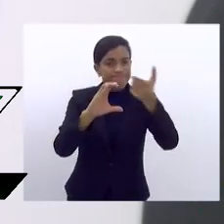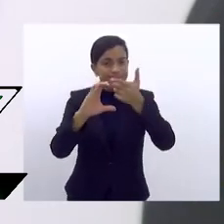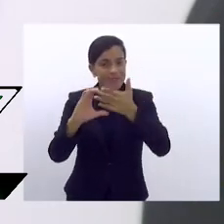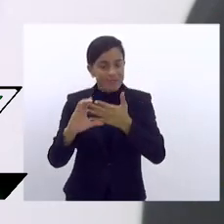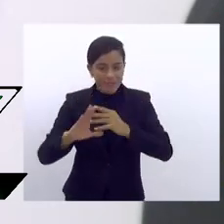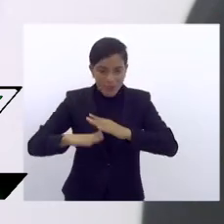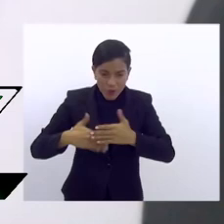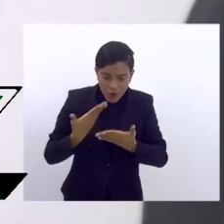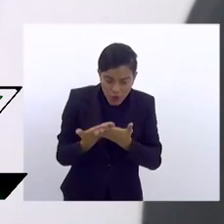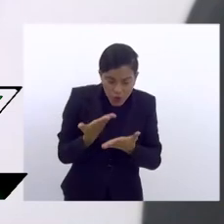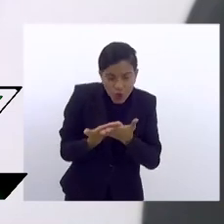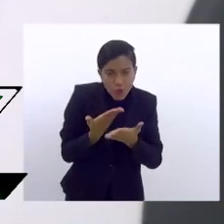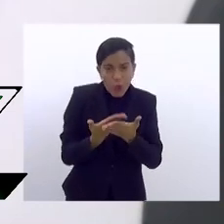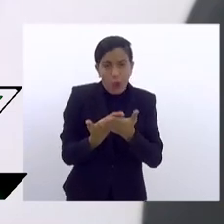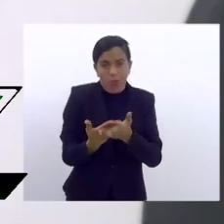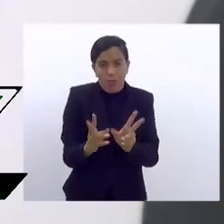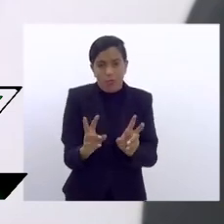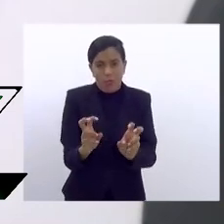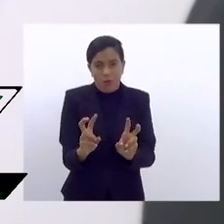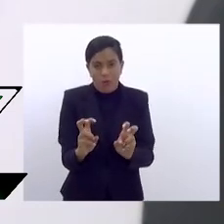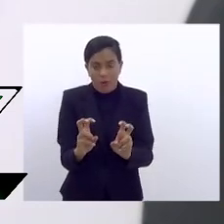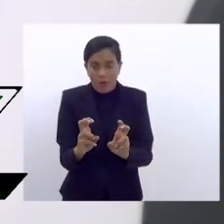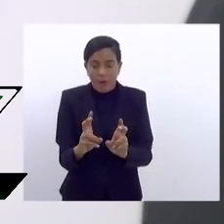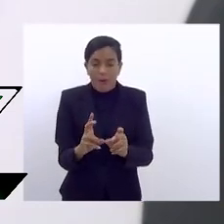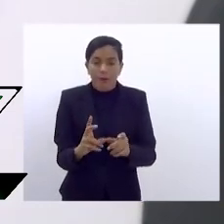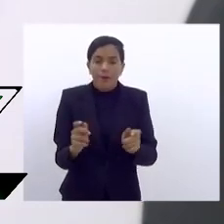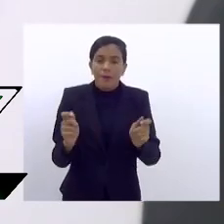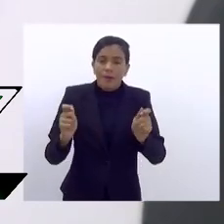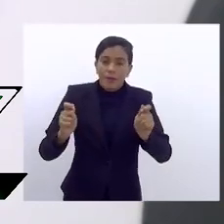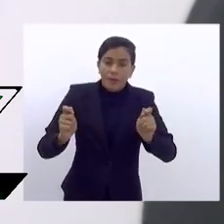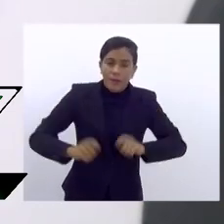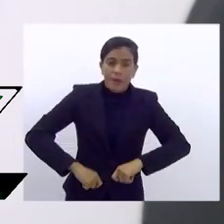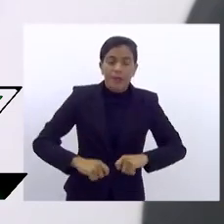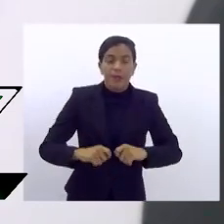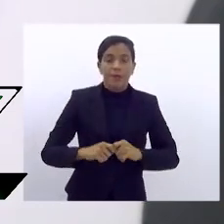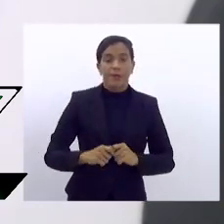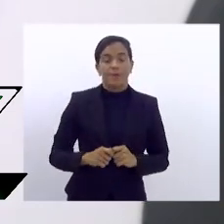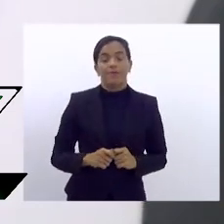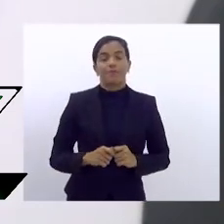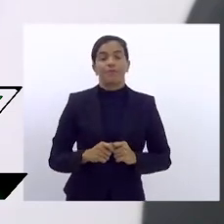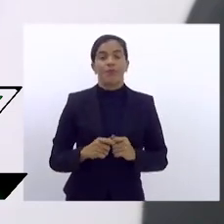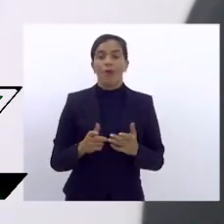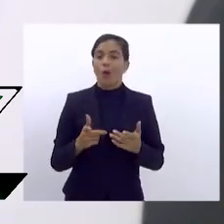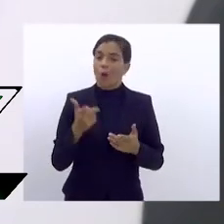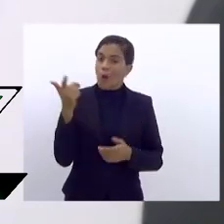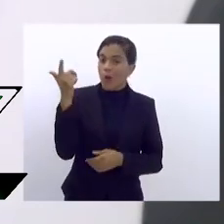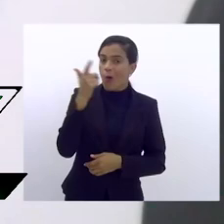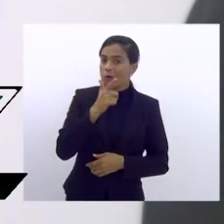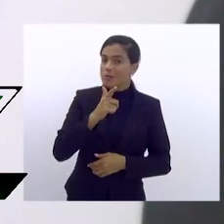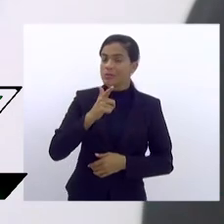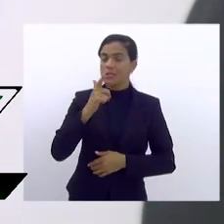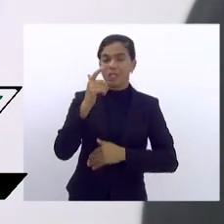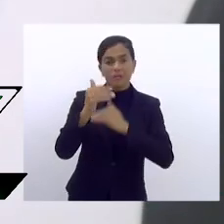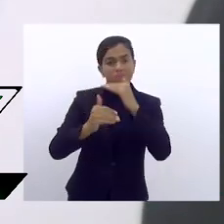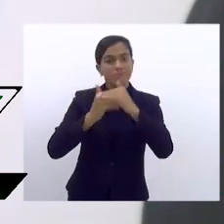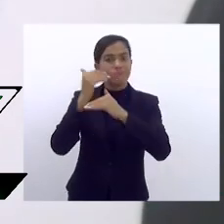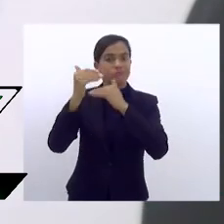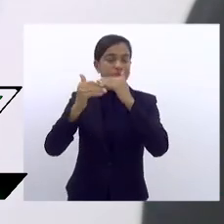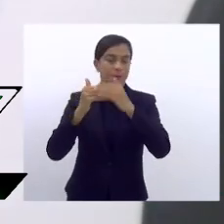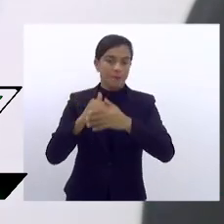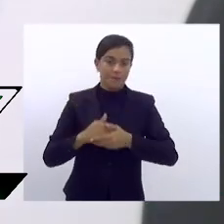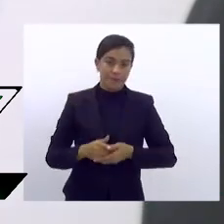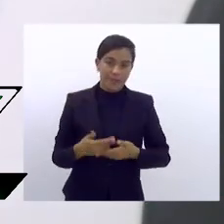debruçam sobre esse tema para que possa iluminar e trazer novos caminhos para esse debate